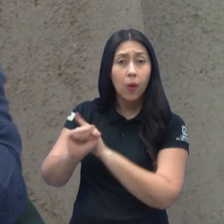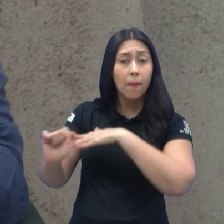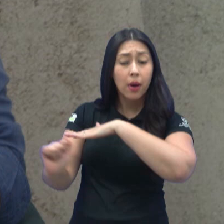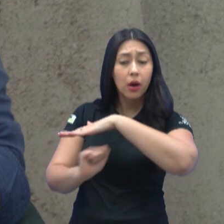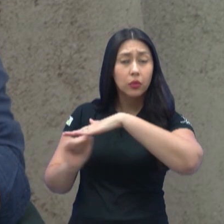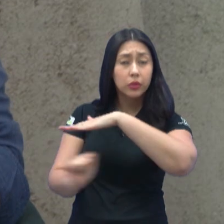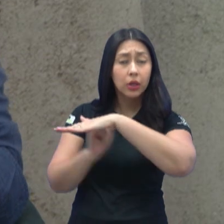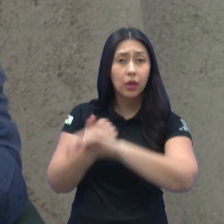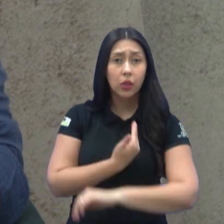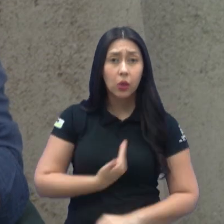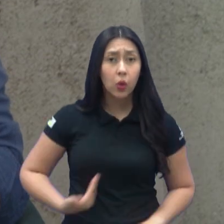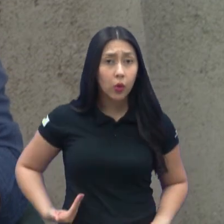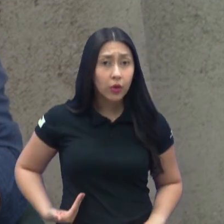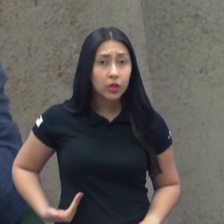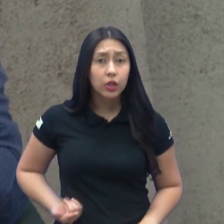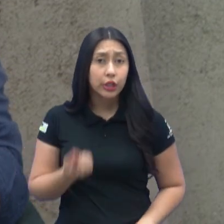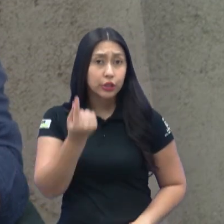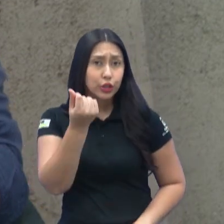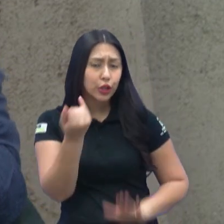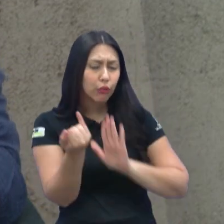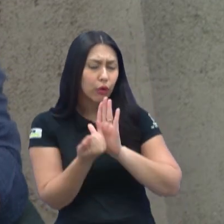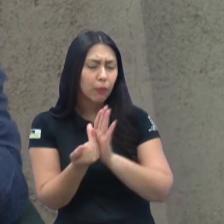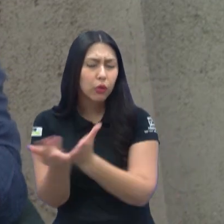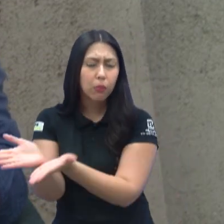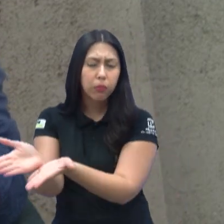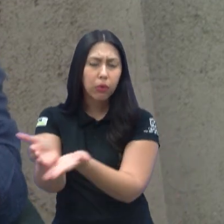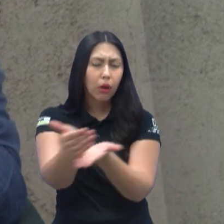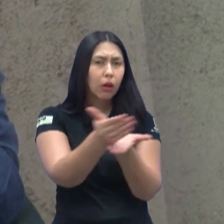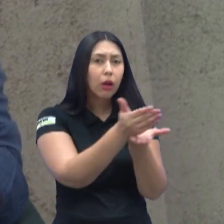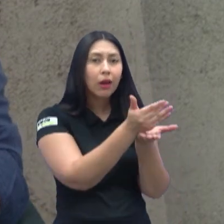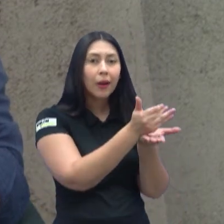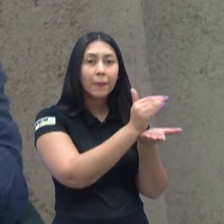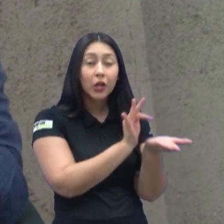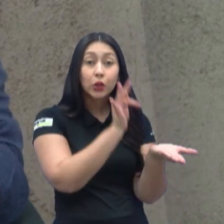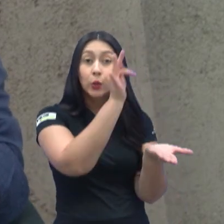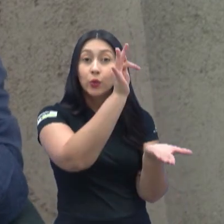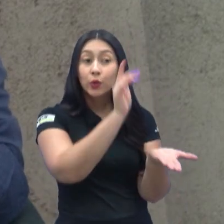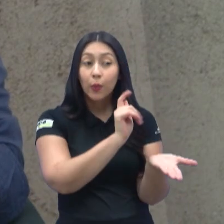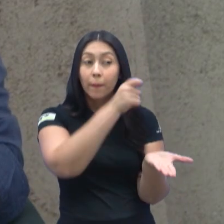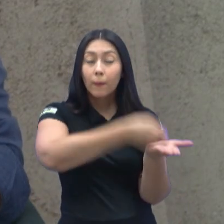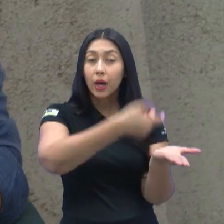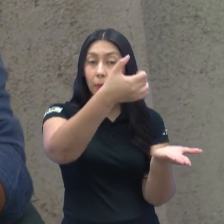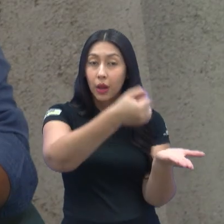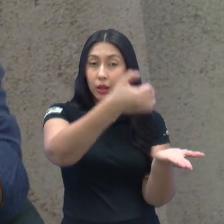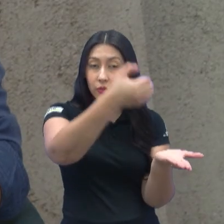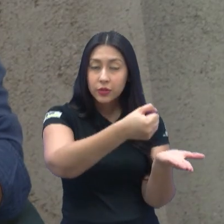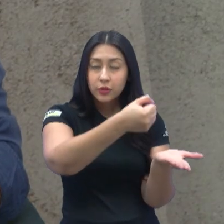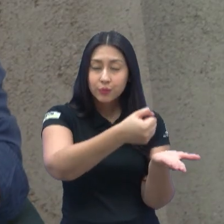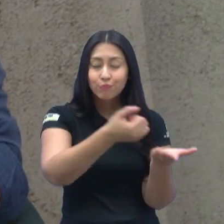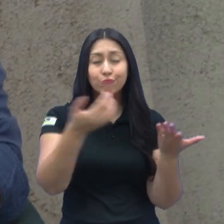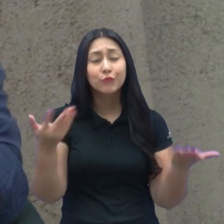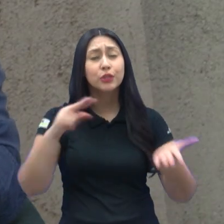que recebe as contribuições para a manutenção do regime geral da Previdência. Em outras